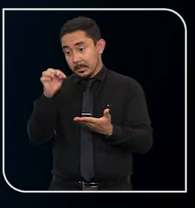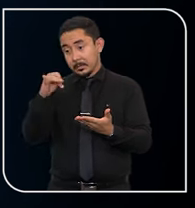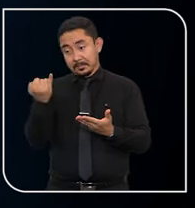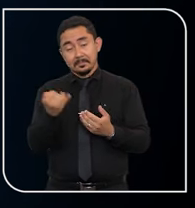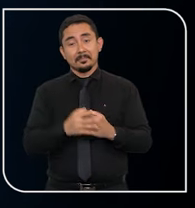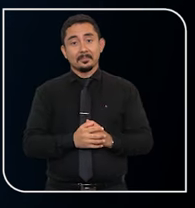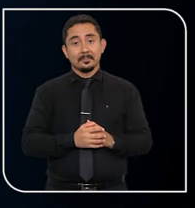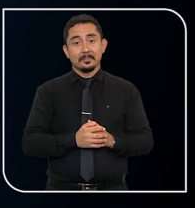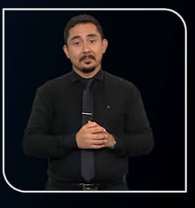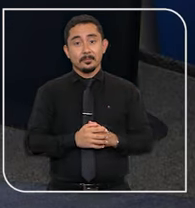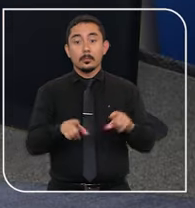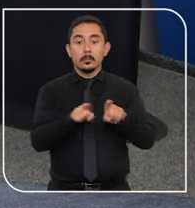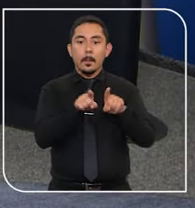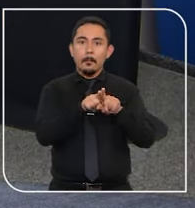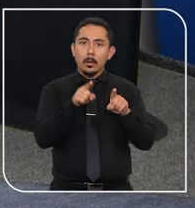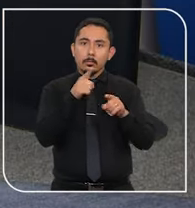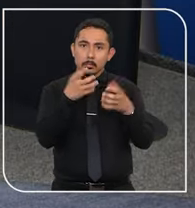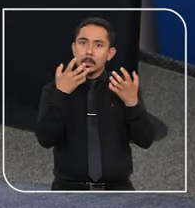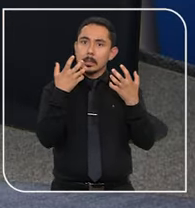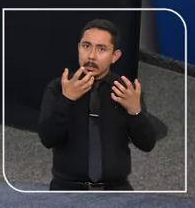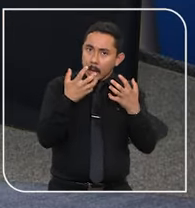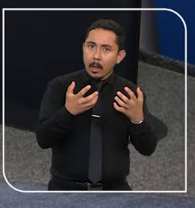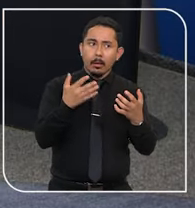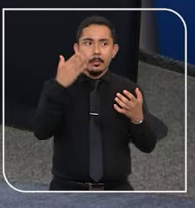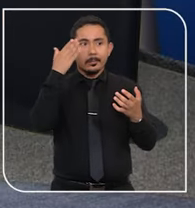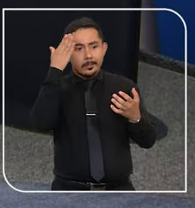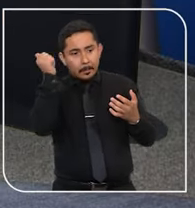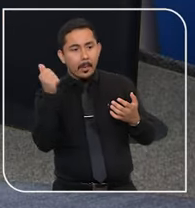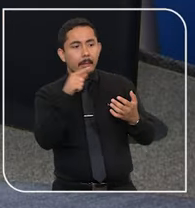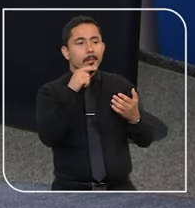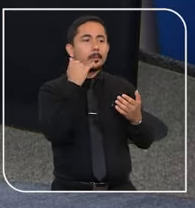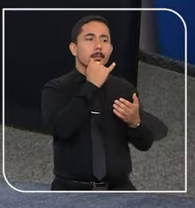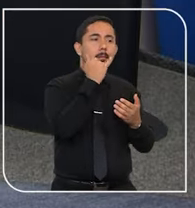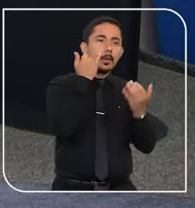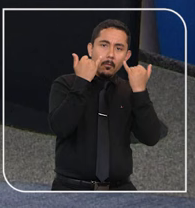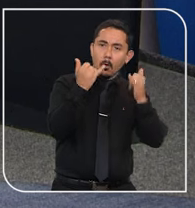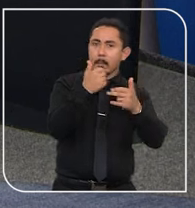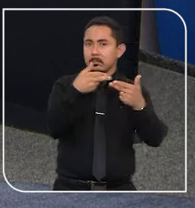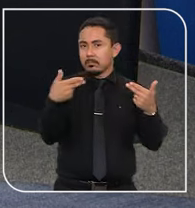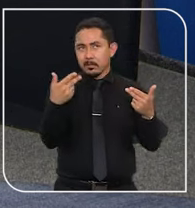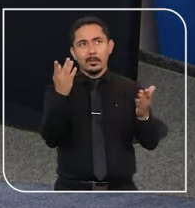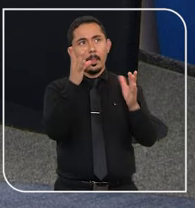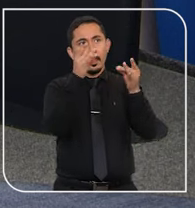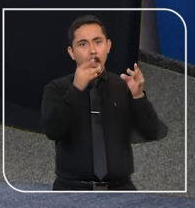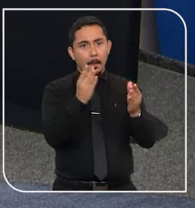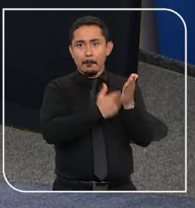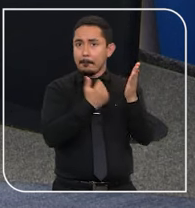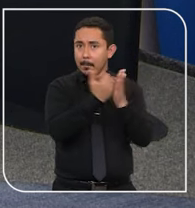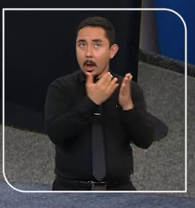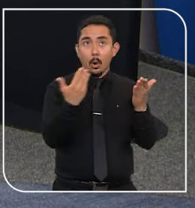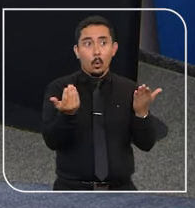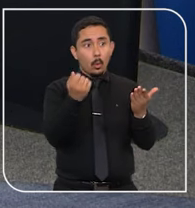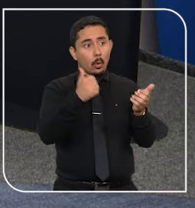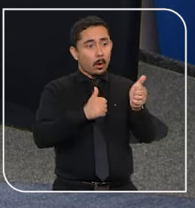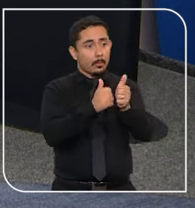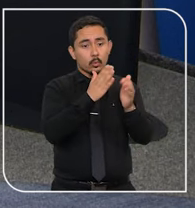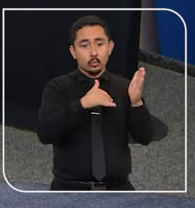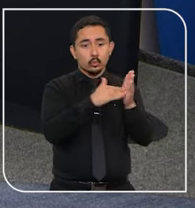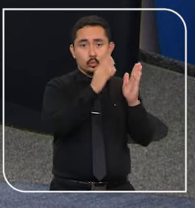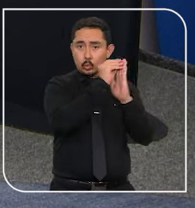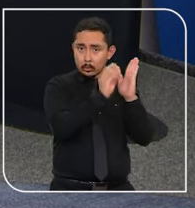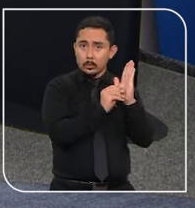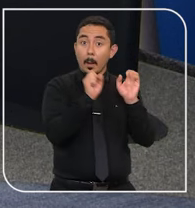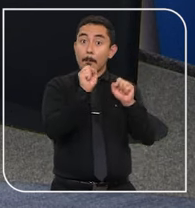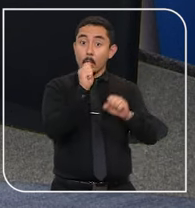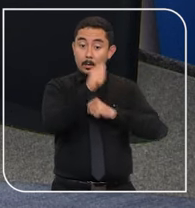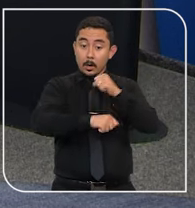do STJ e quem quiser e saber a informação completa com mais detalhes e também acompanhar os nossos conteúdos